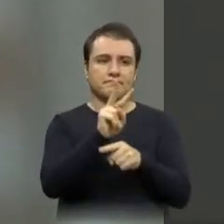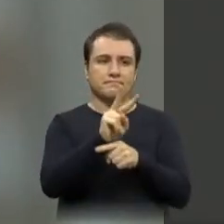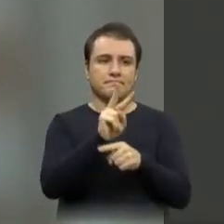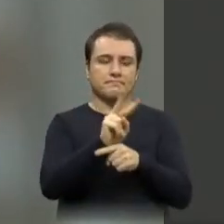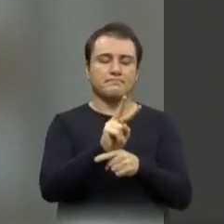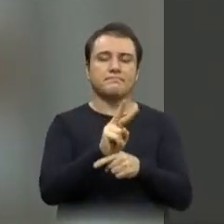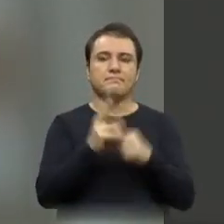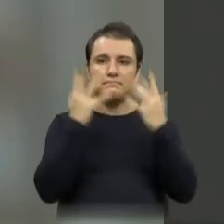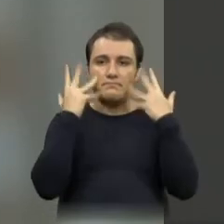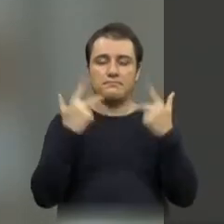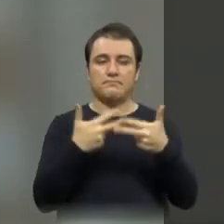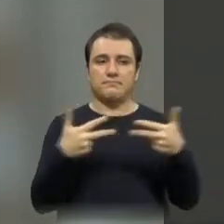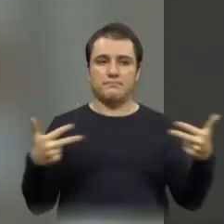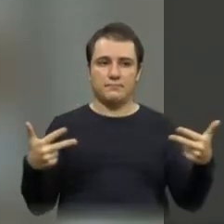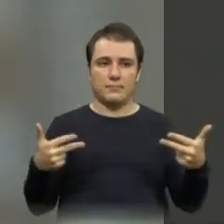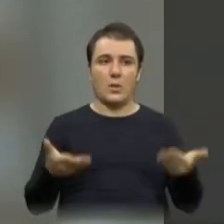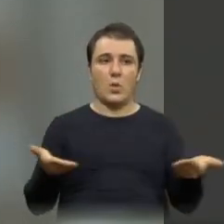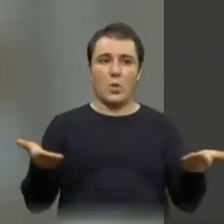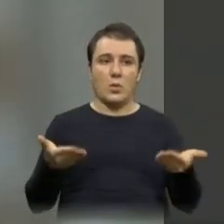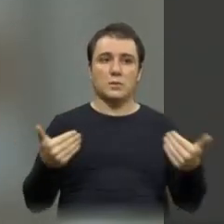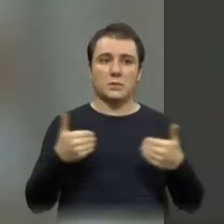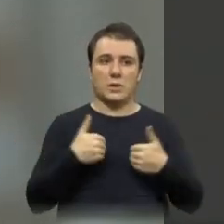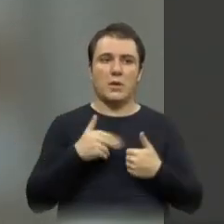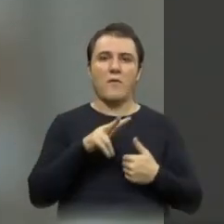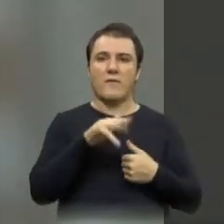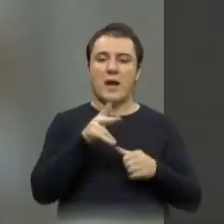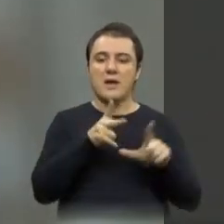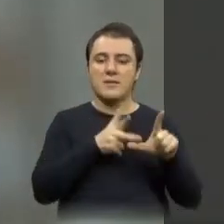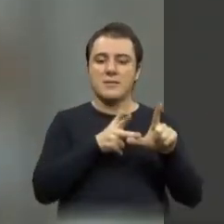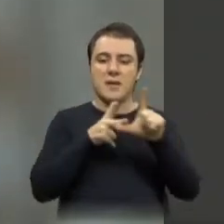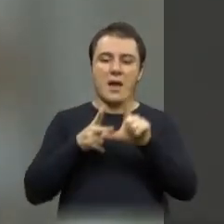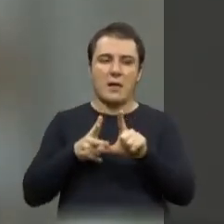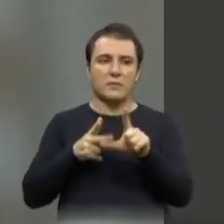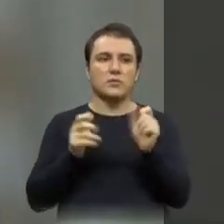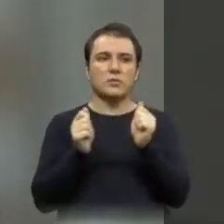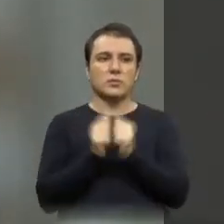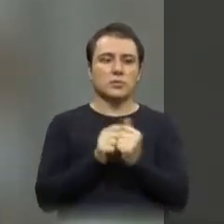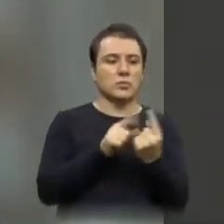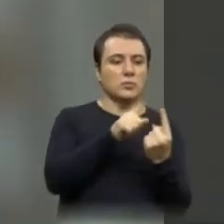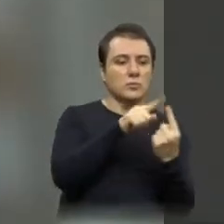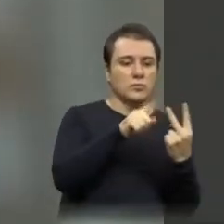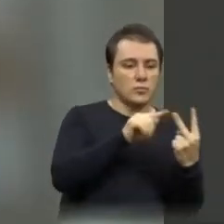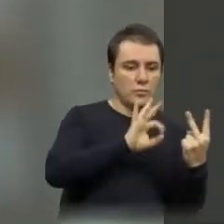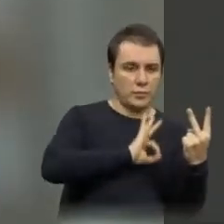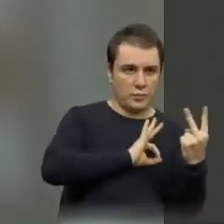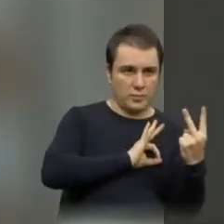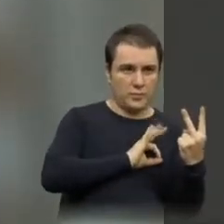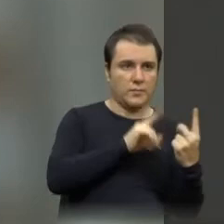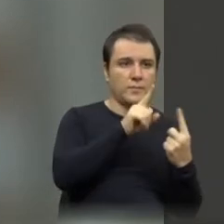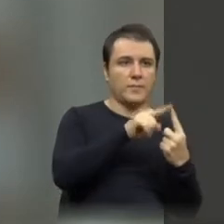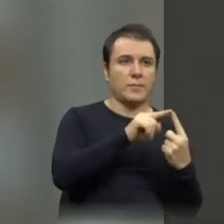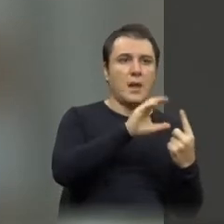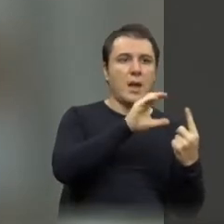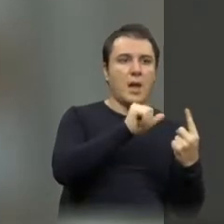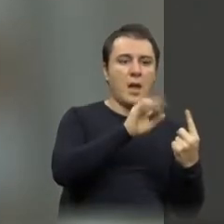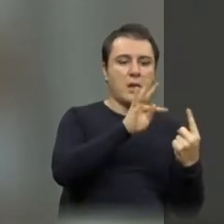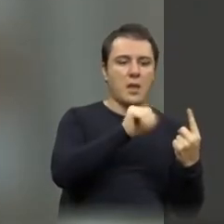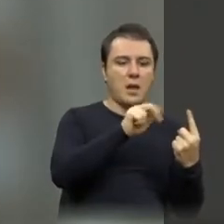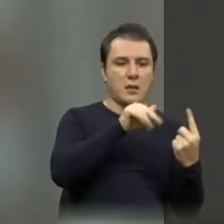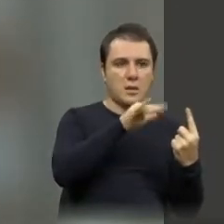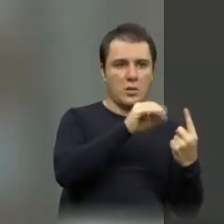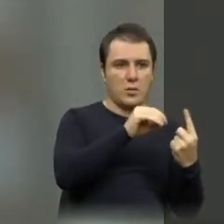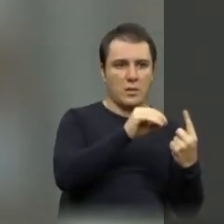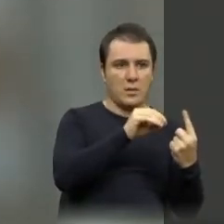Defesa dos Animais. Hoje eu vou fazer uma live com os dois PMs, né? O Sargento Tartarini, o Sargento,